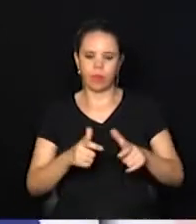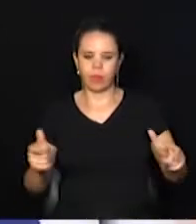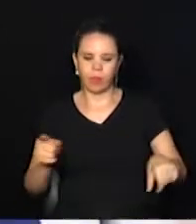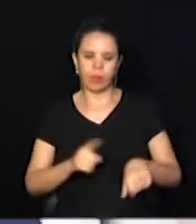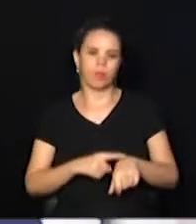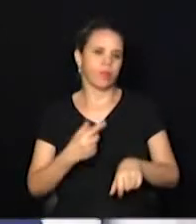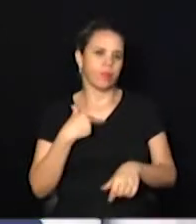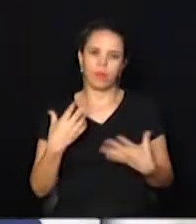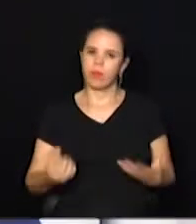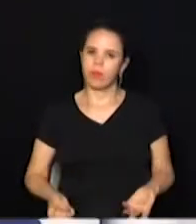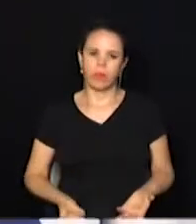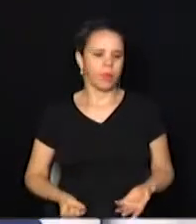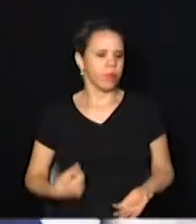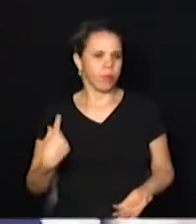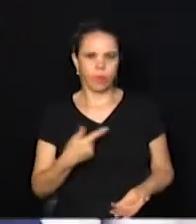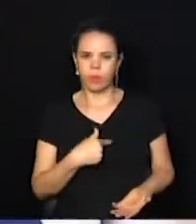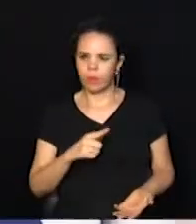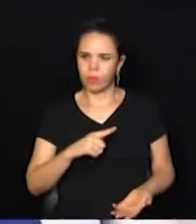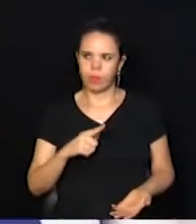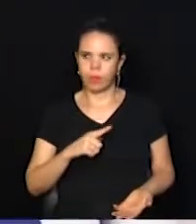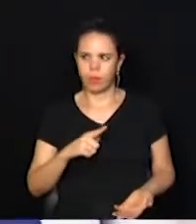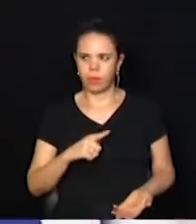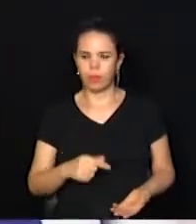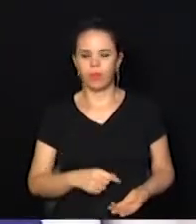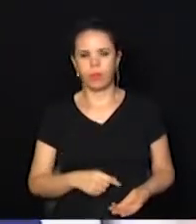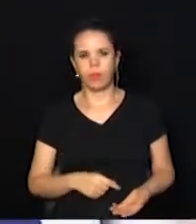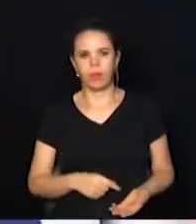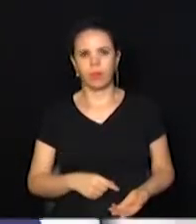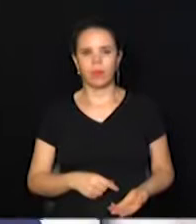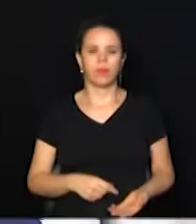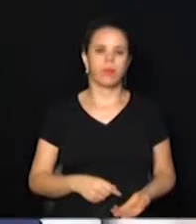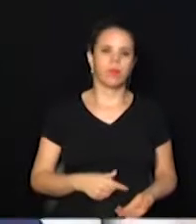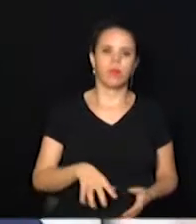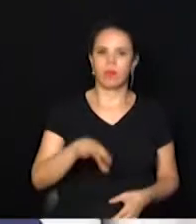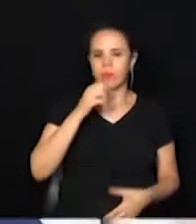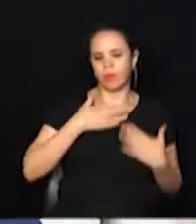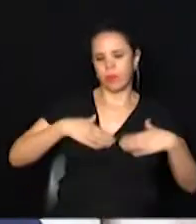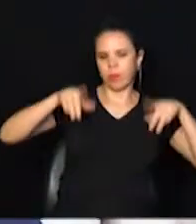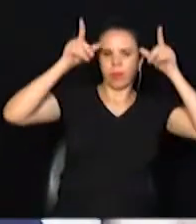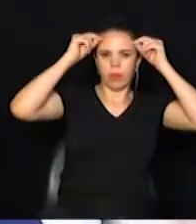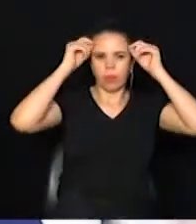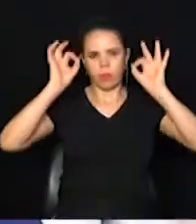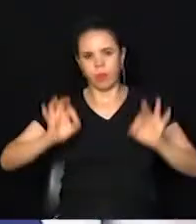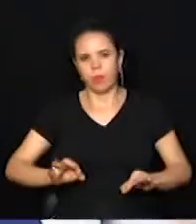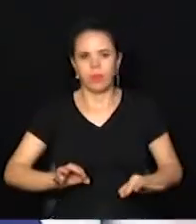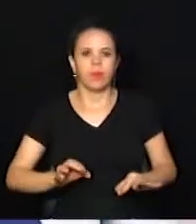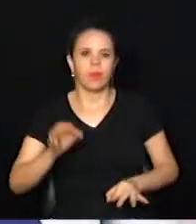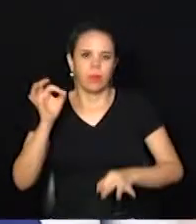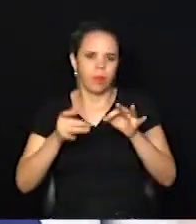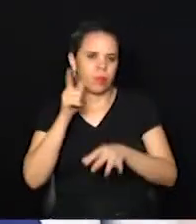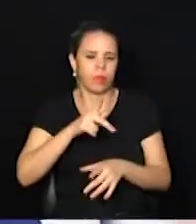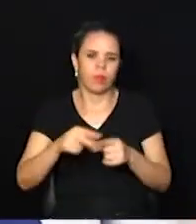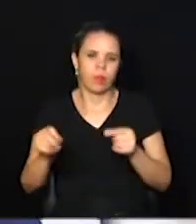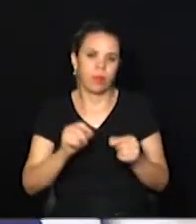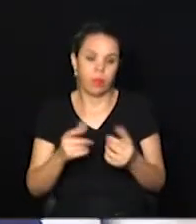não permite que a gente tenha, né, o respiro de certeza de que pelo menos a justiça foi feita.